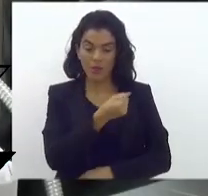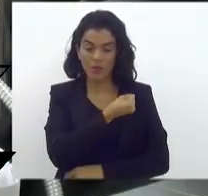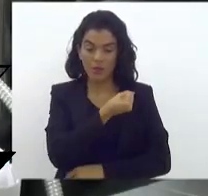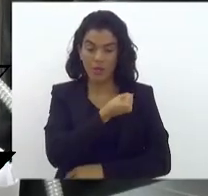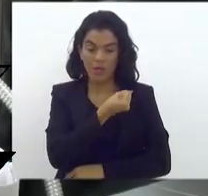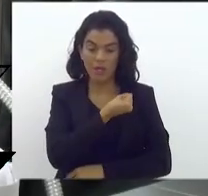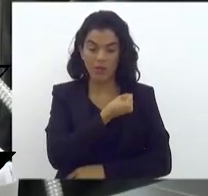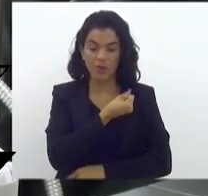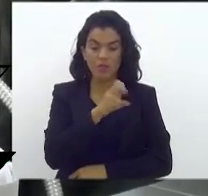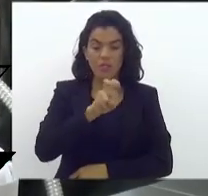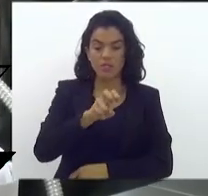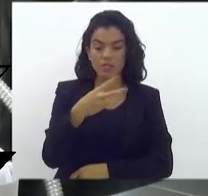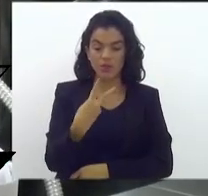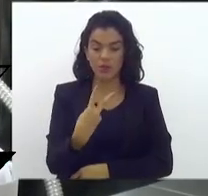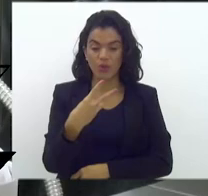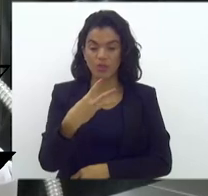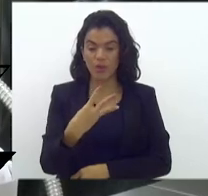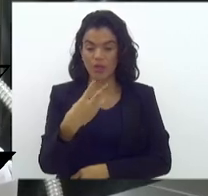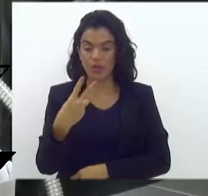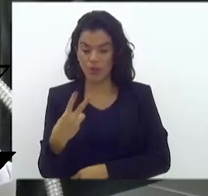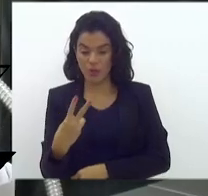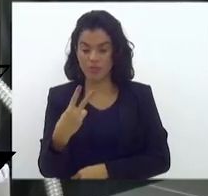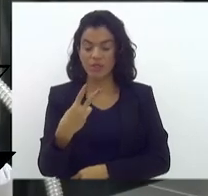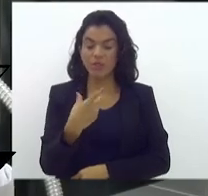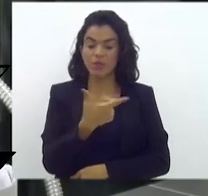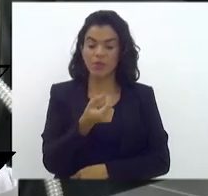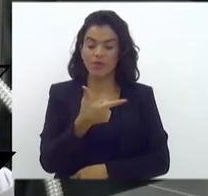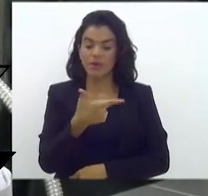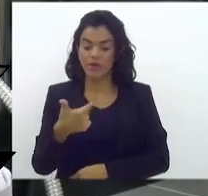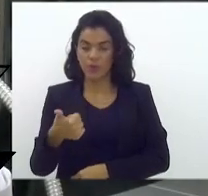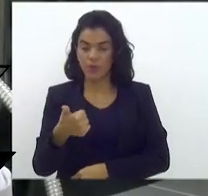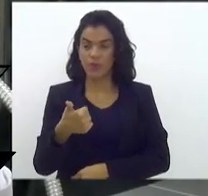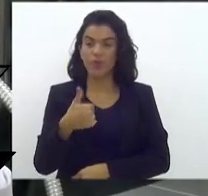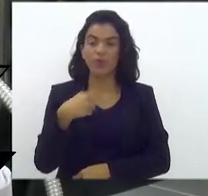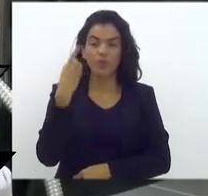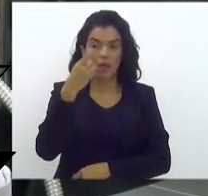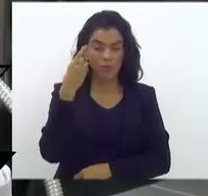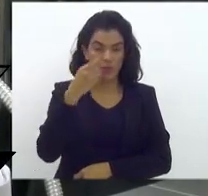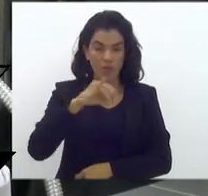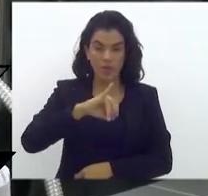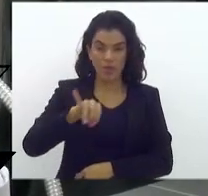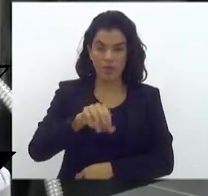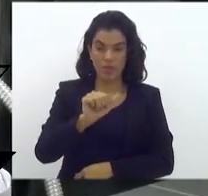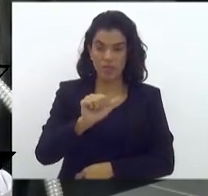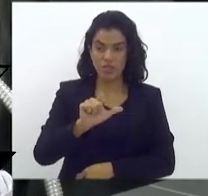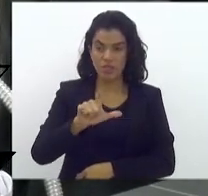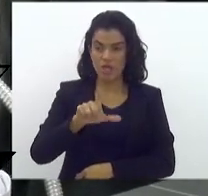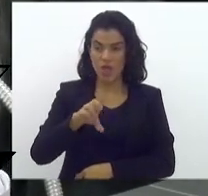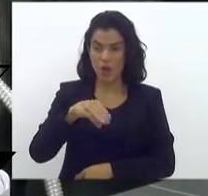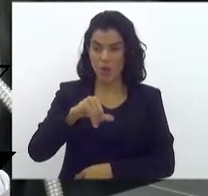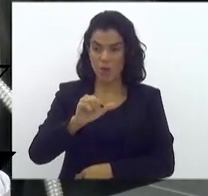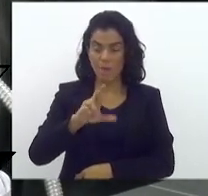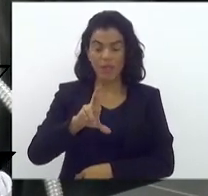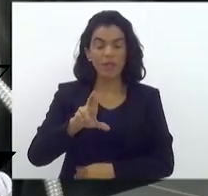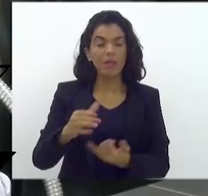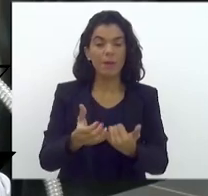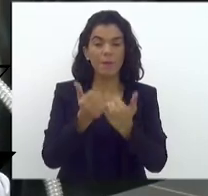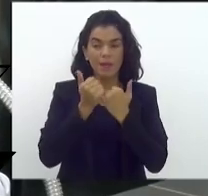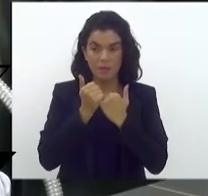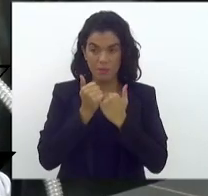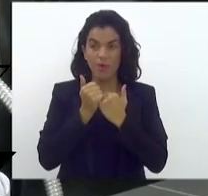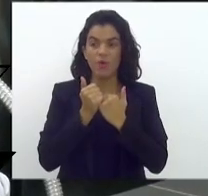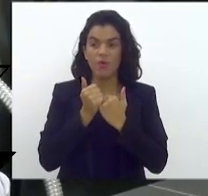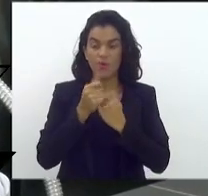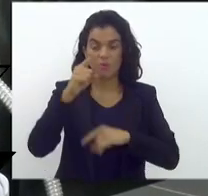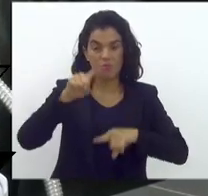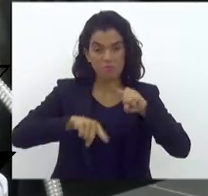relatoria, PL 5242 de 2021. De autoria do deputado Jalmir Júnior, que considera o patrimônio material do Estado do Rio de